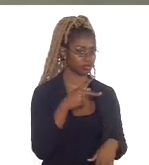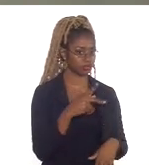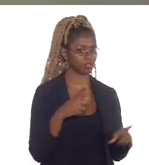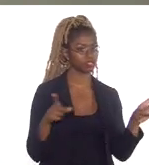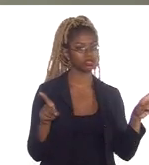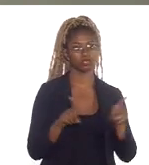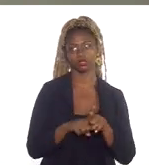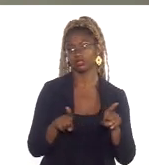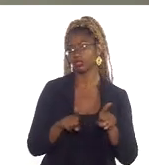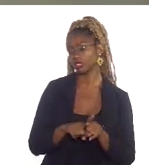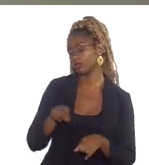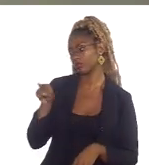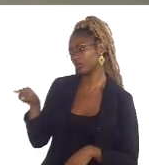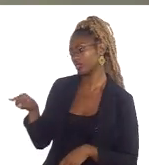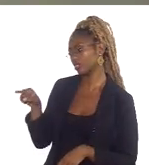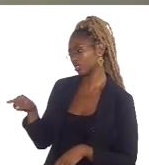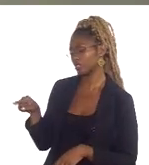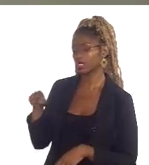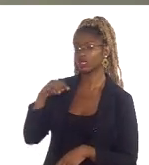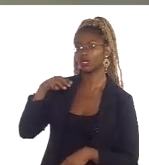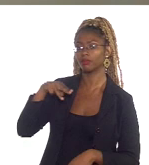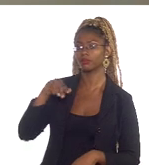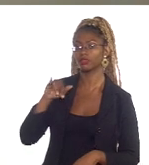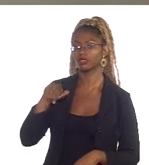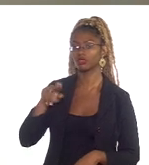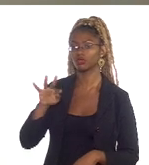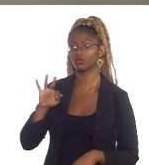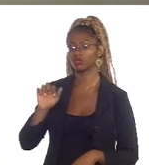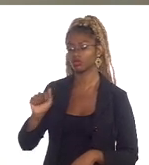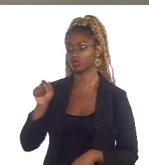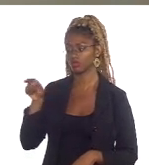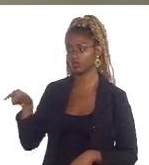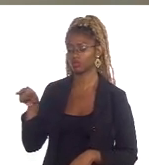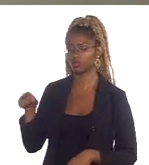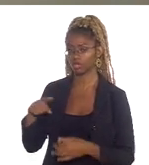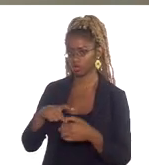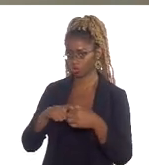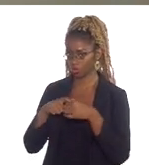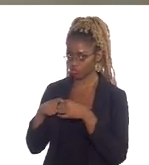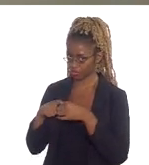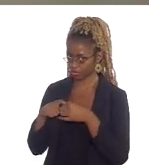também a minuta do convênio.